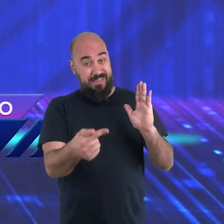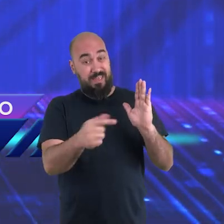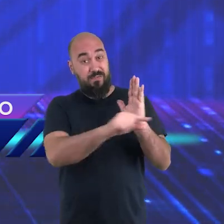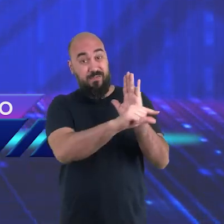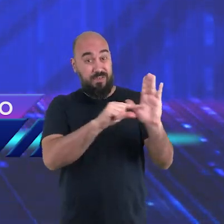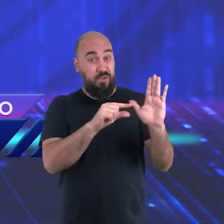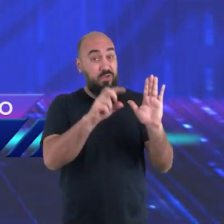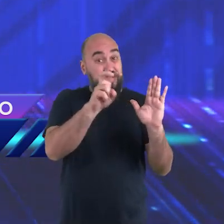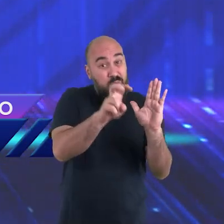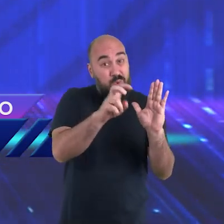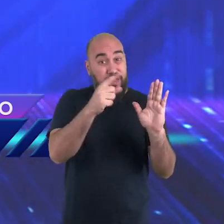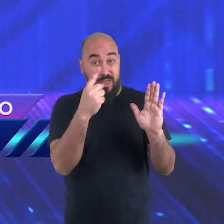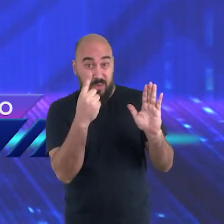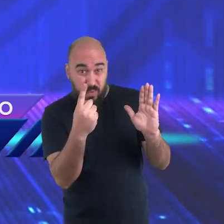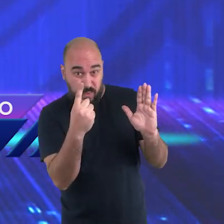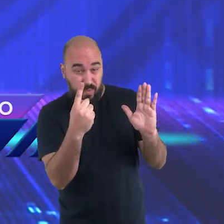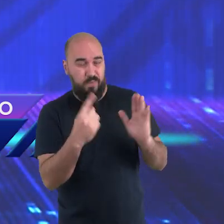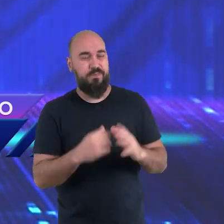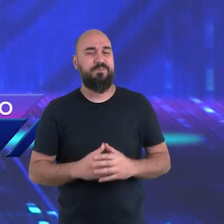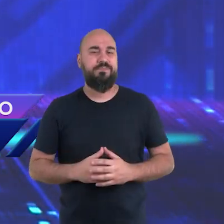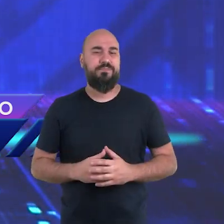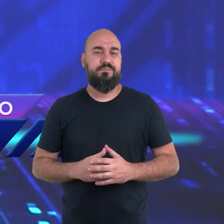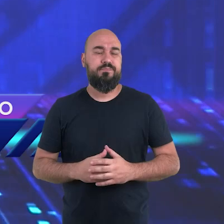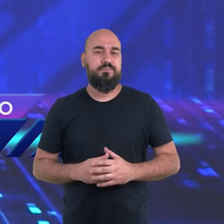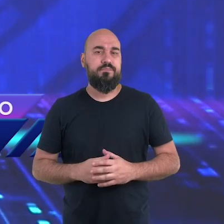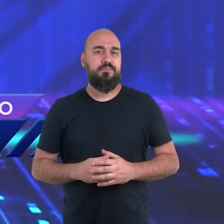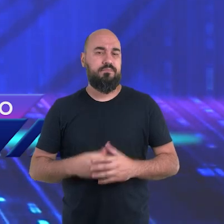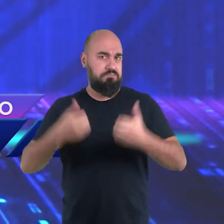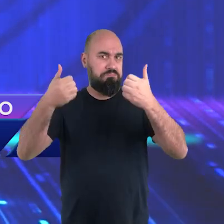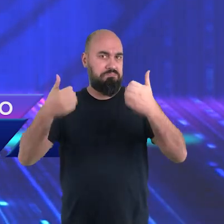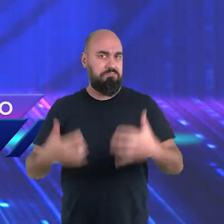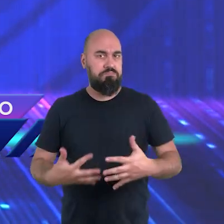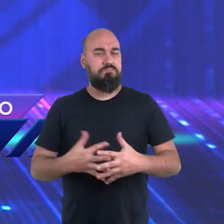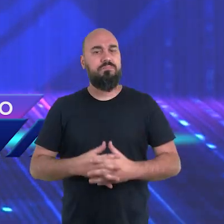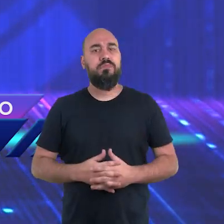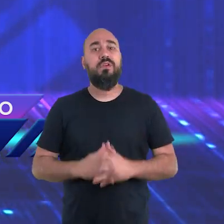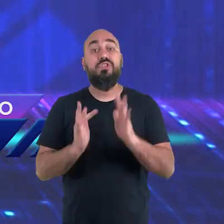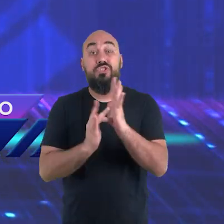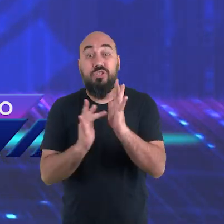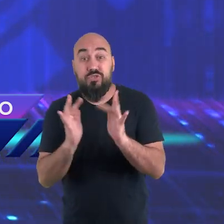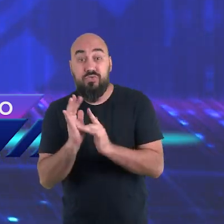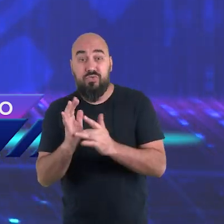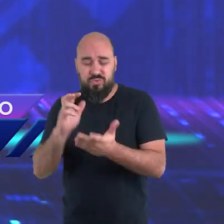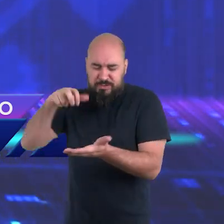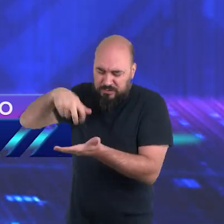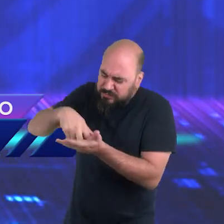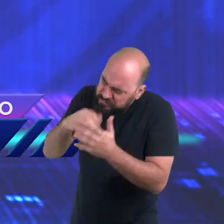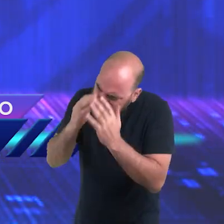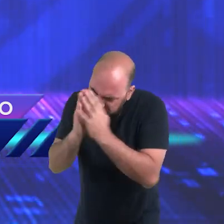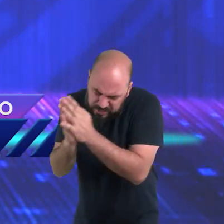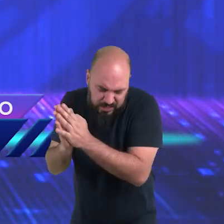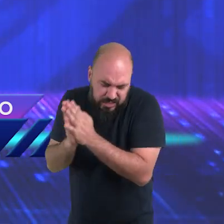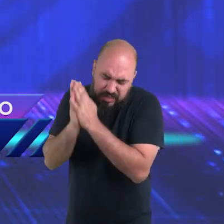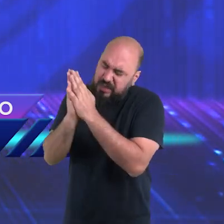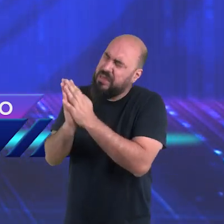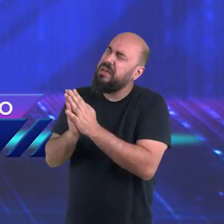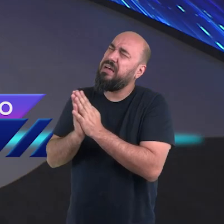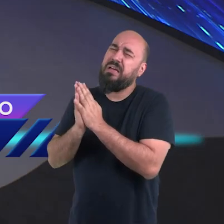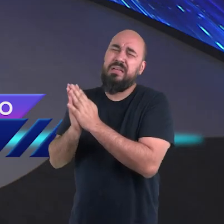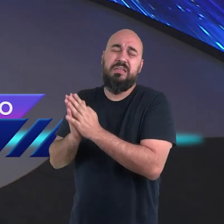50 e 51, diz a Bíblia assim, e Jesus, clamando outra vez com